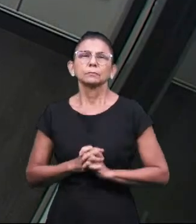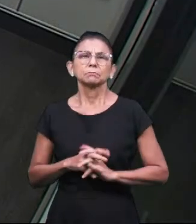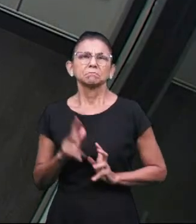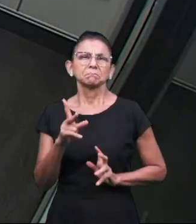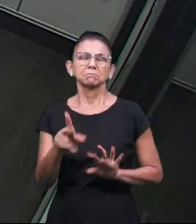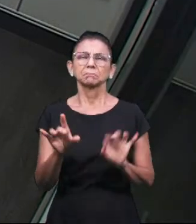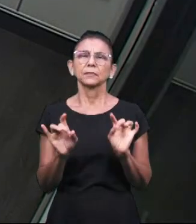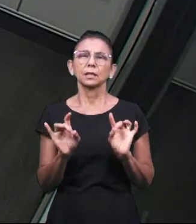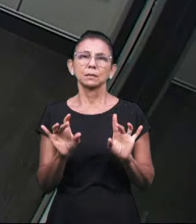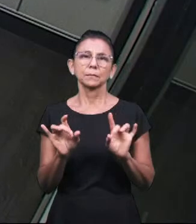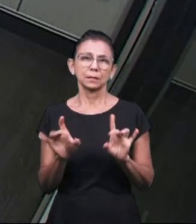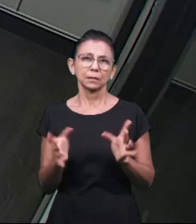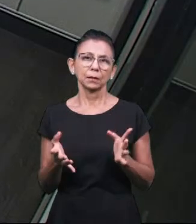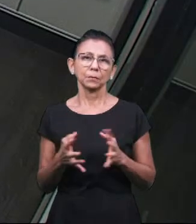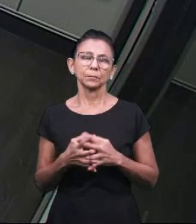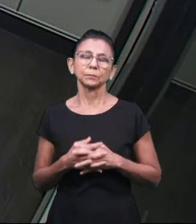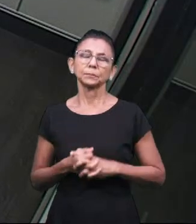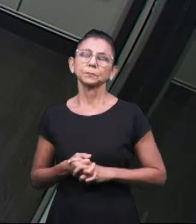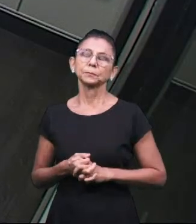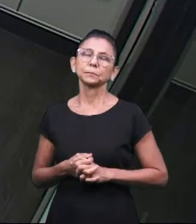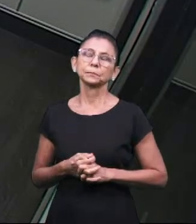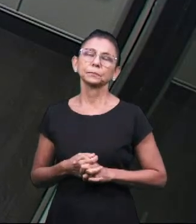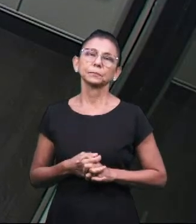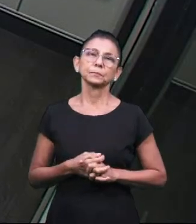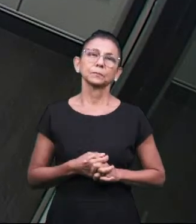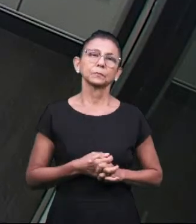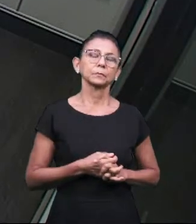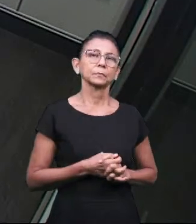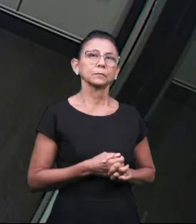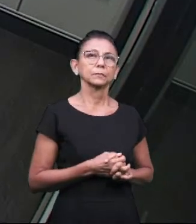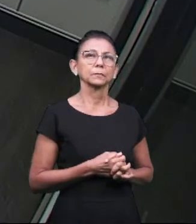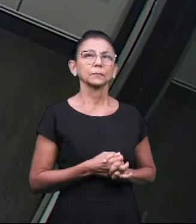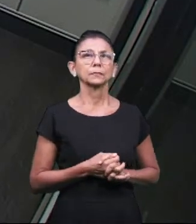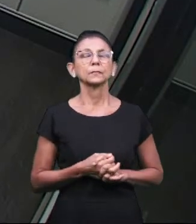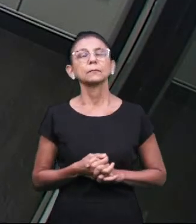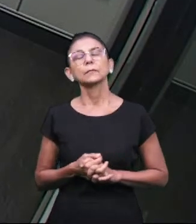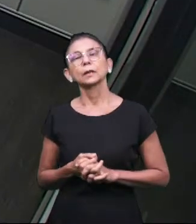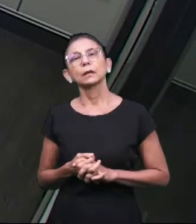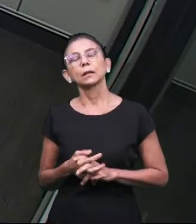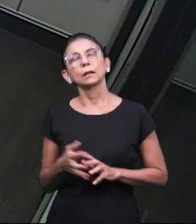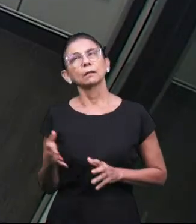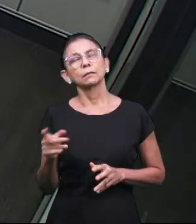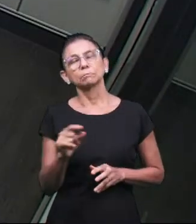especial para a igreja. Eu